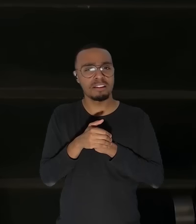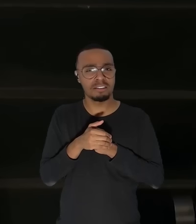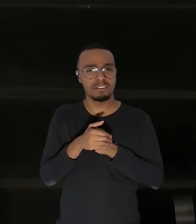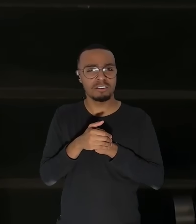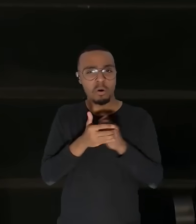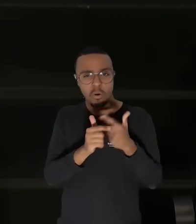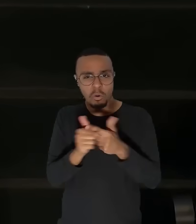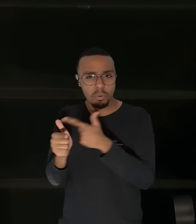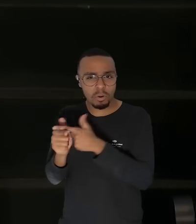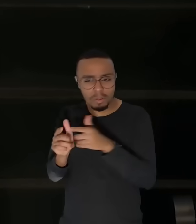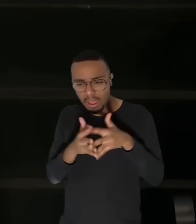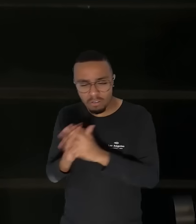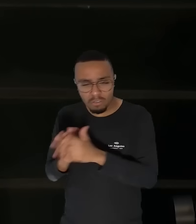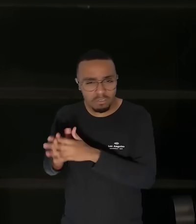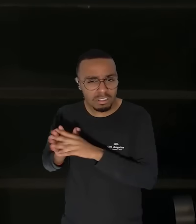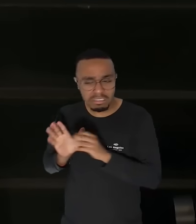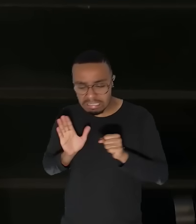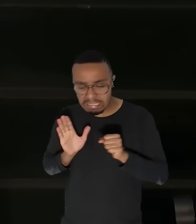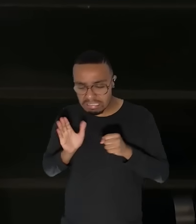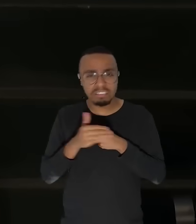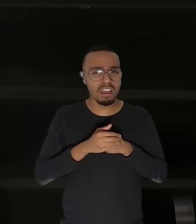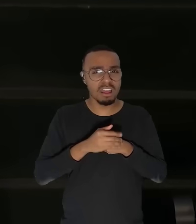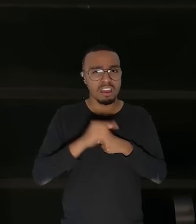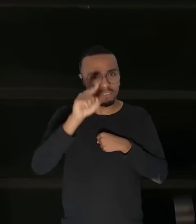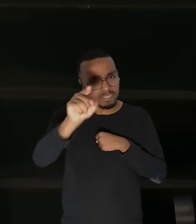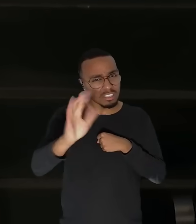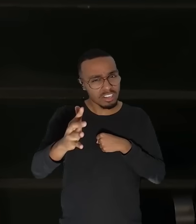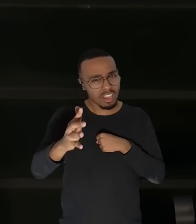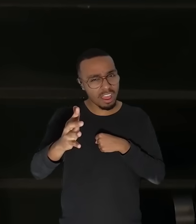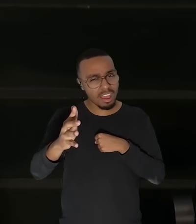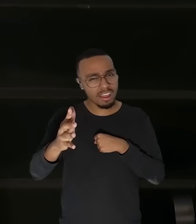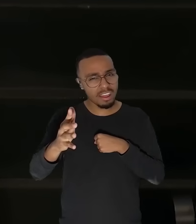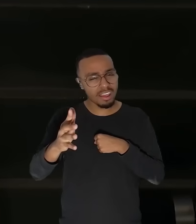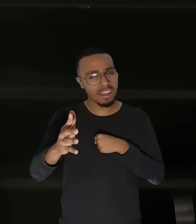Alguém aí online que já passou por uma tempestade em segredo?